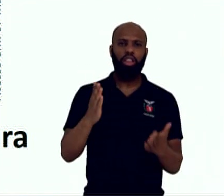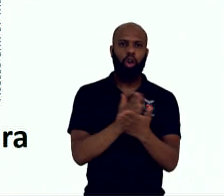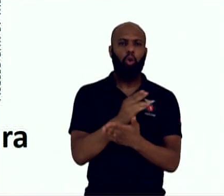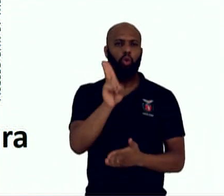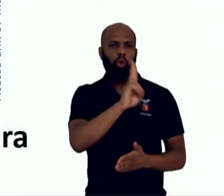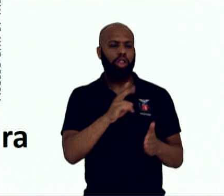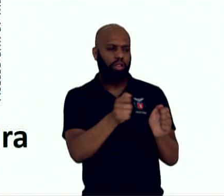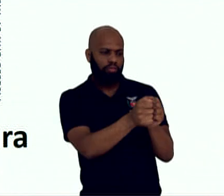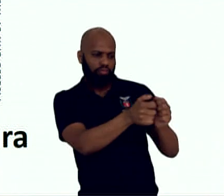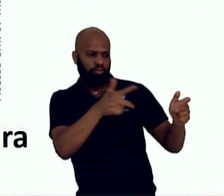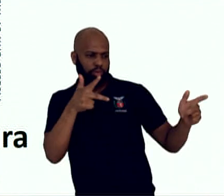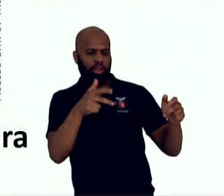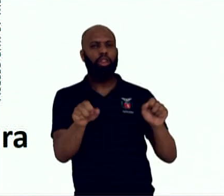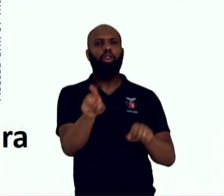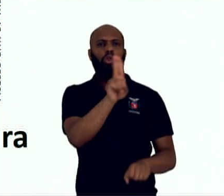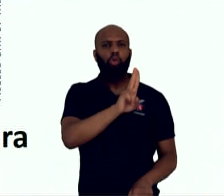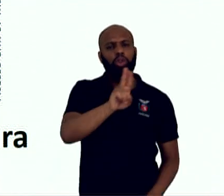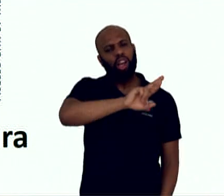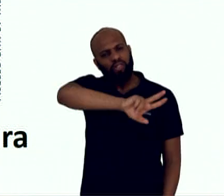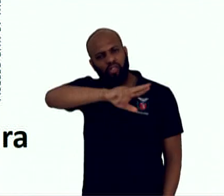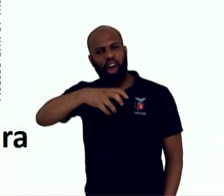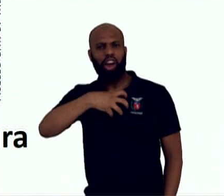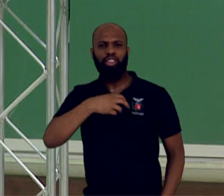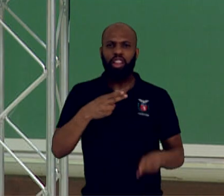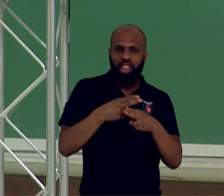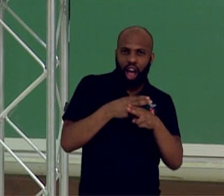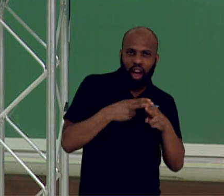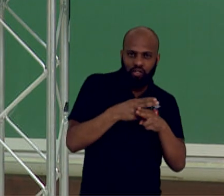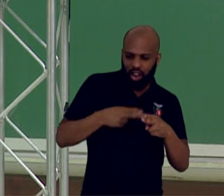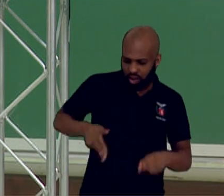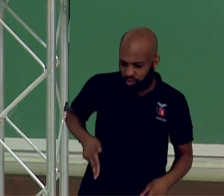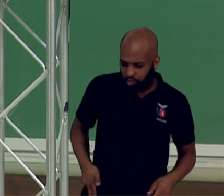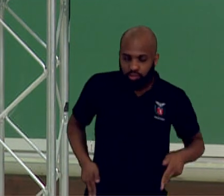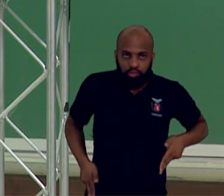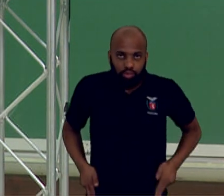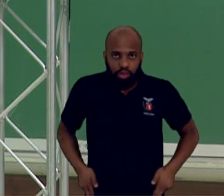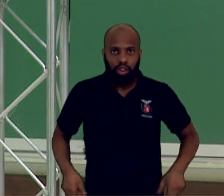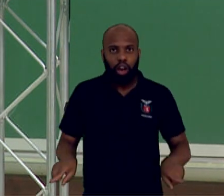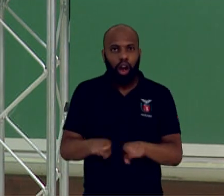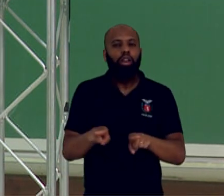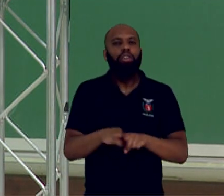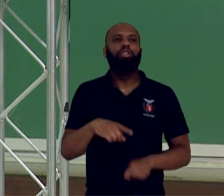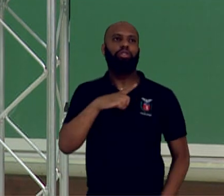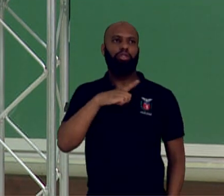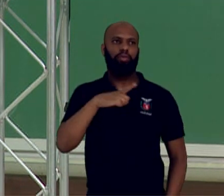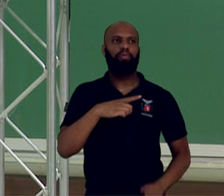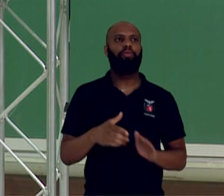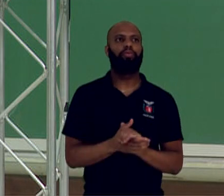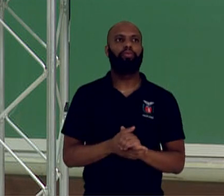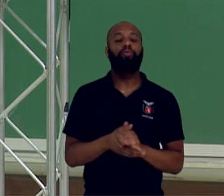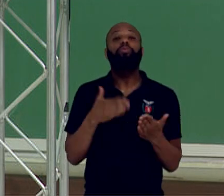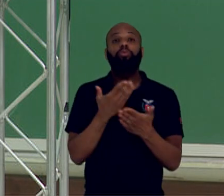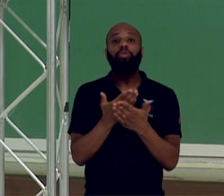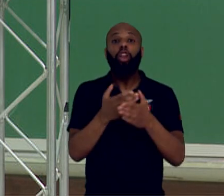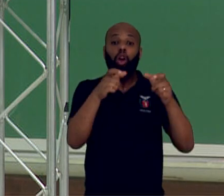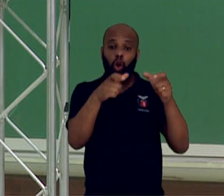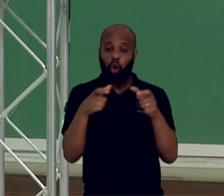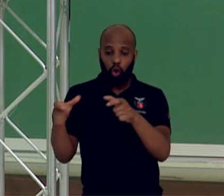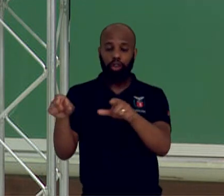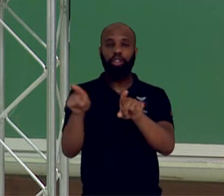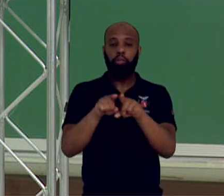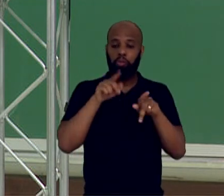flecha, inclusive, usavam várias armas, adagas pequenas também na cintura. Vamos estudar